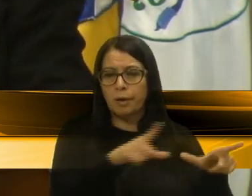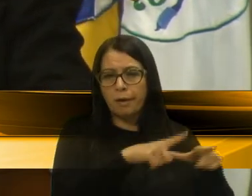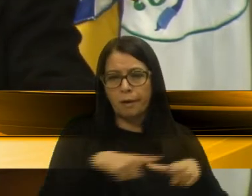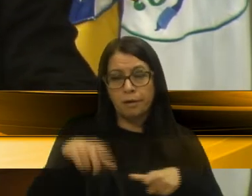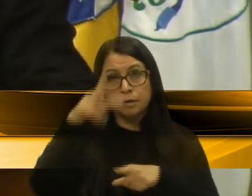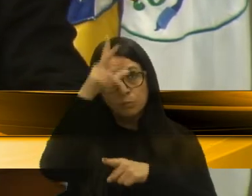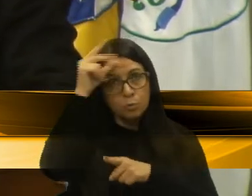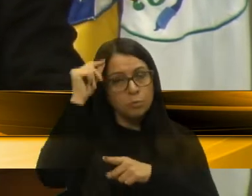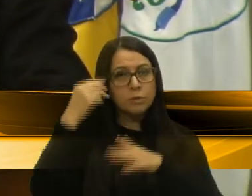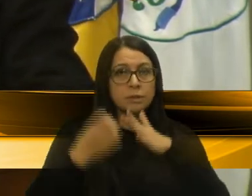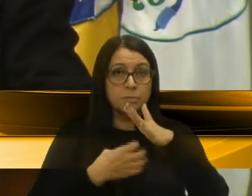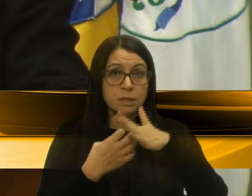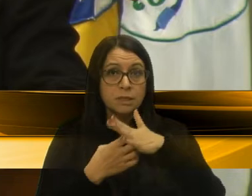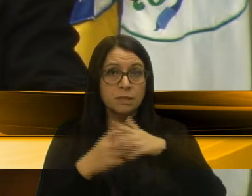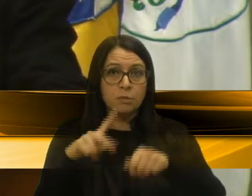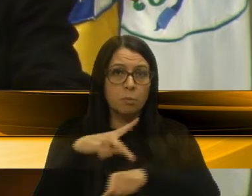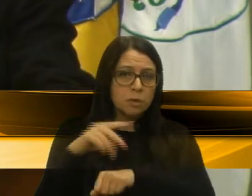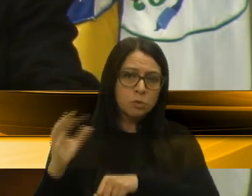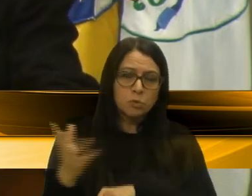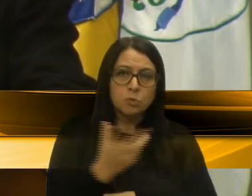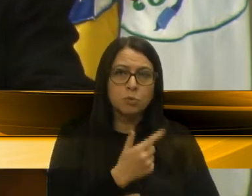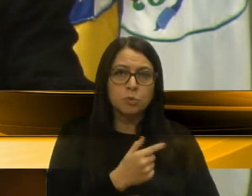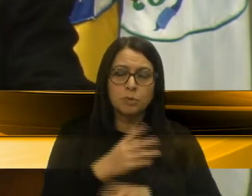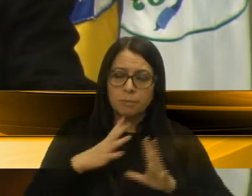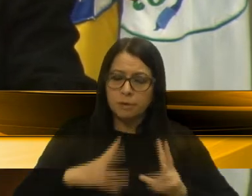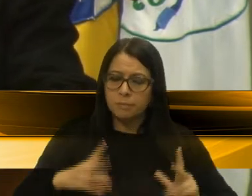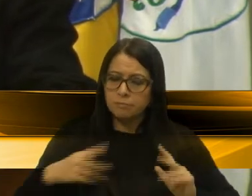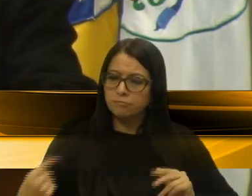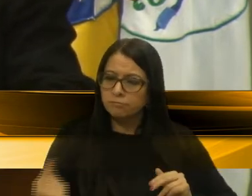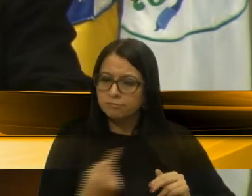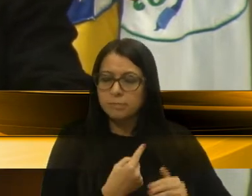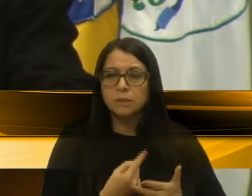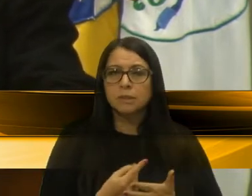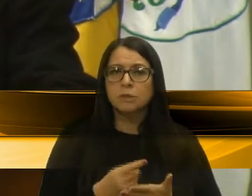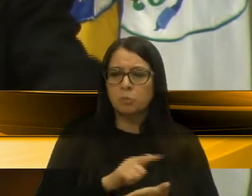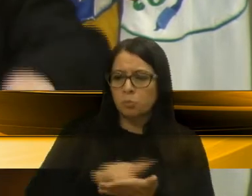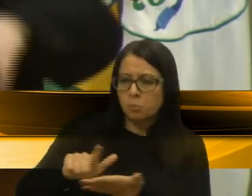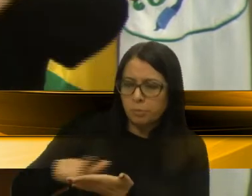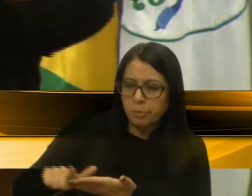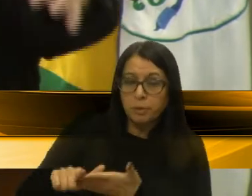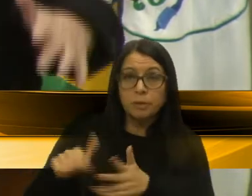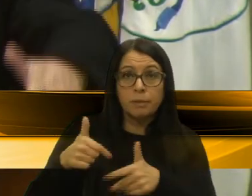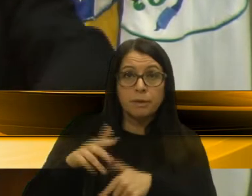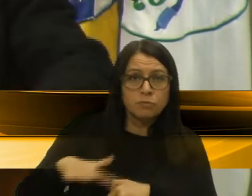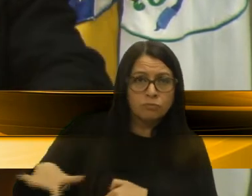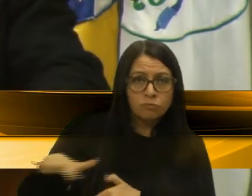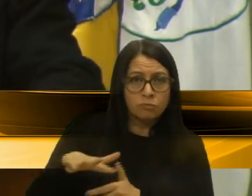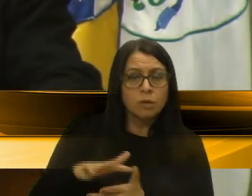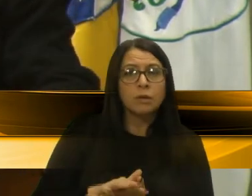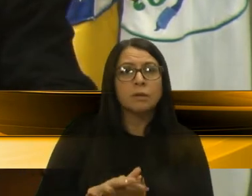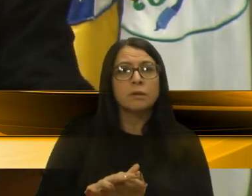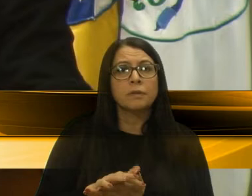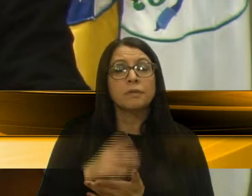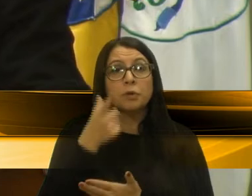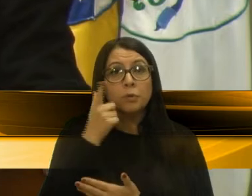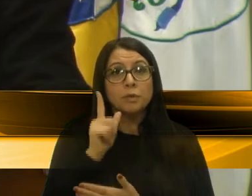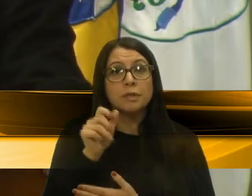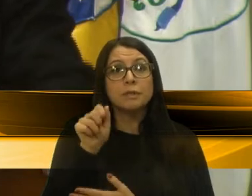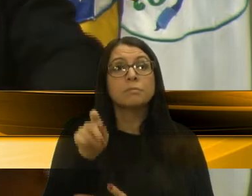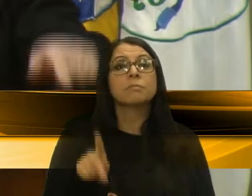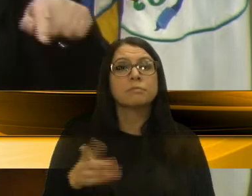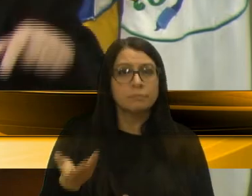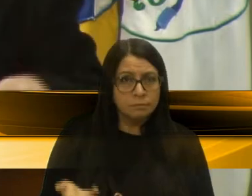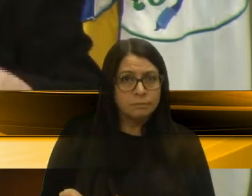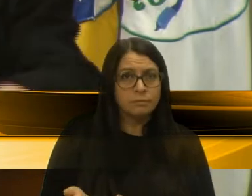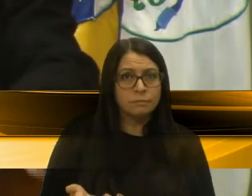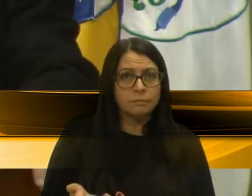pelas empresas desse país, trabalhando em limpeza, trabalhando em serviços gerais, que vão conseguir se aposentar,